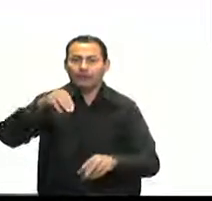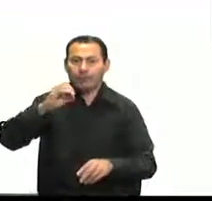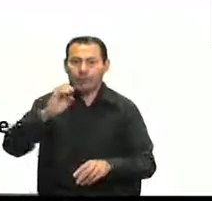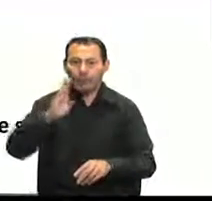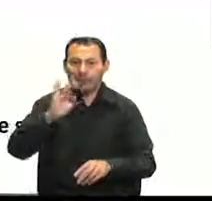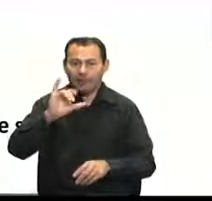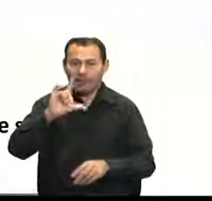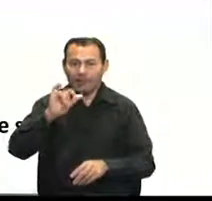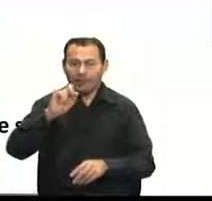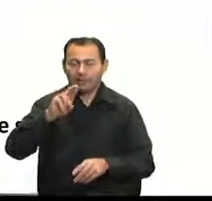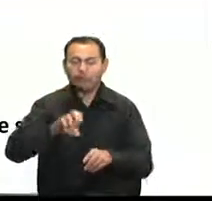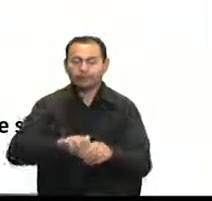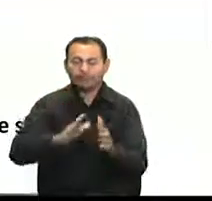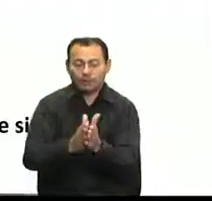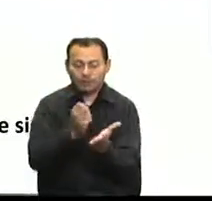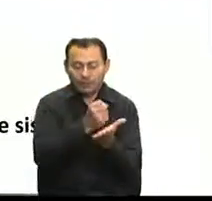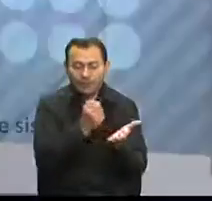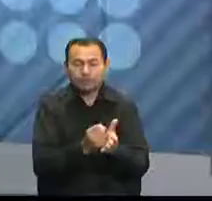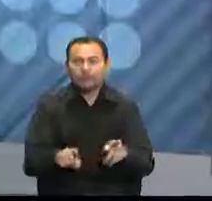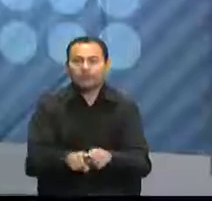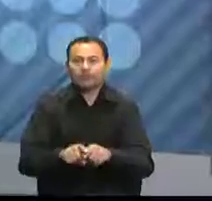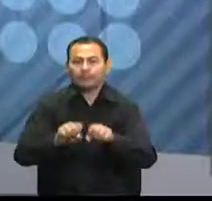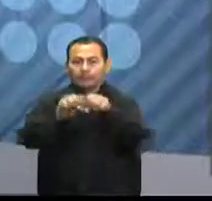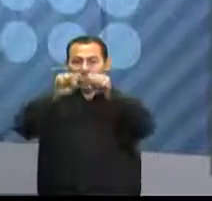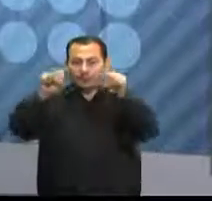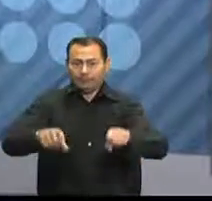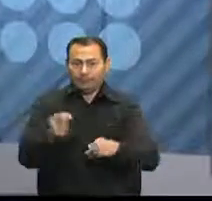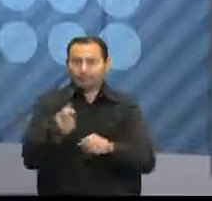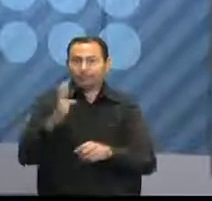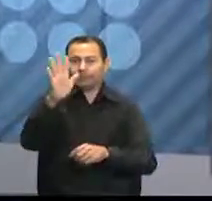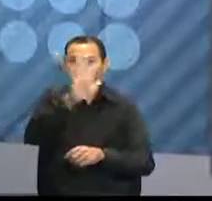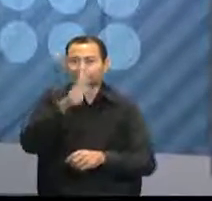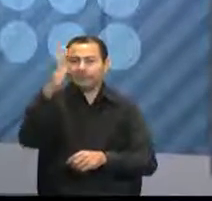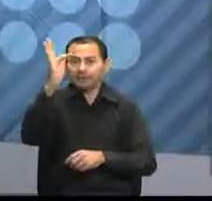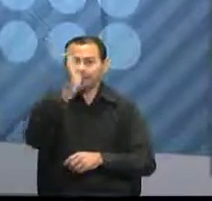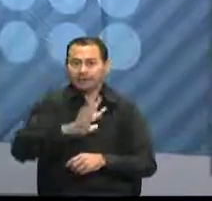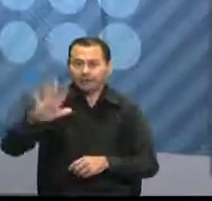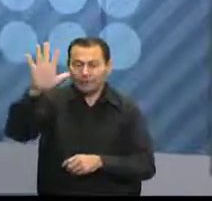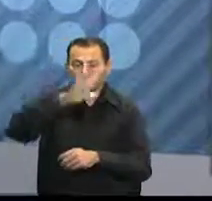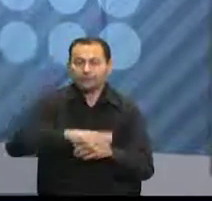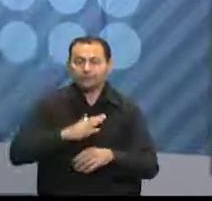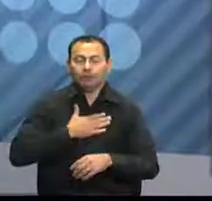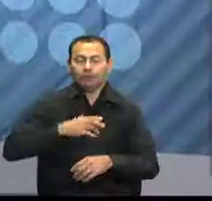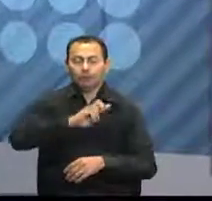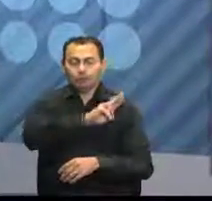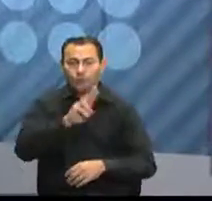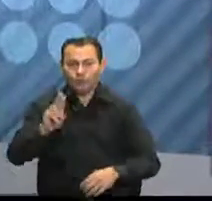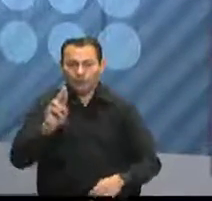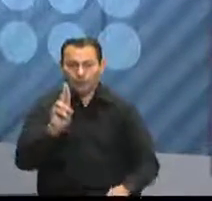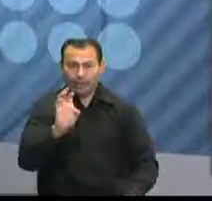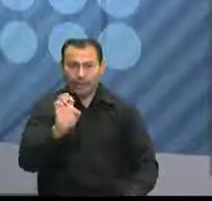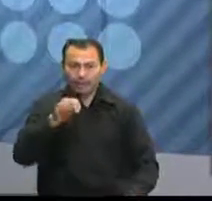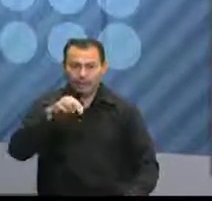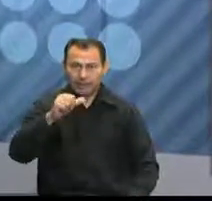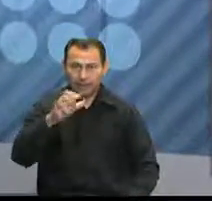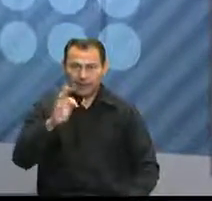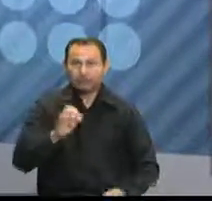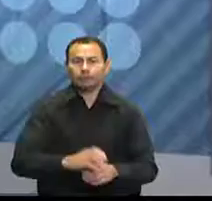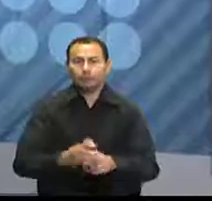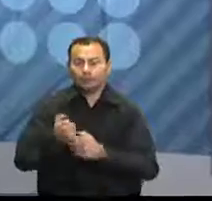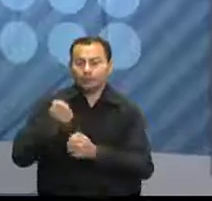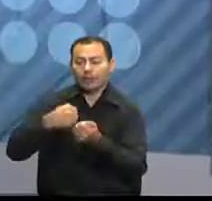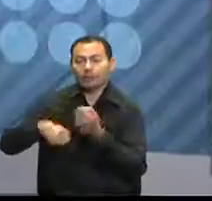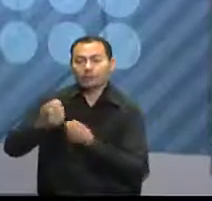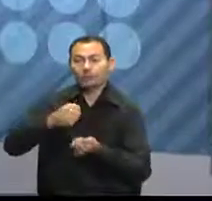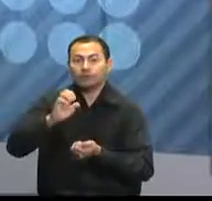contrato sistema financeiro nacional eu sou professor renato silva sou economista especialista em